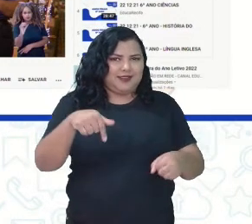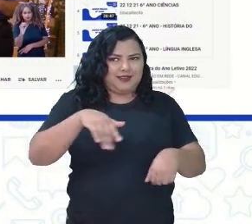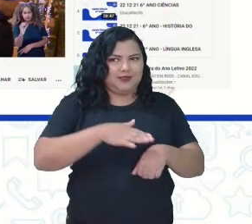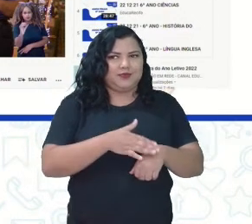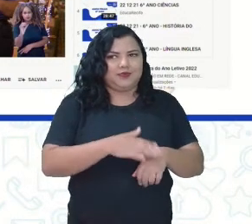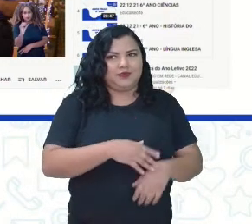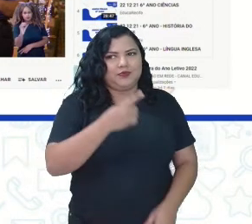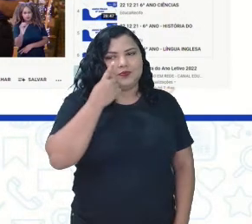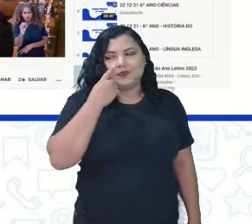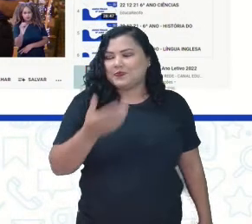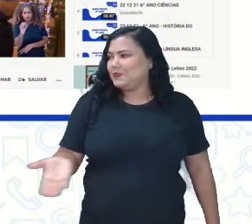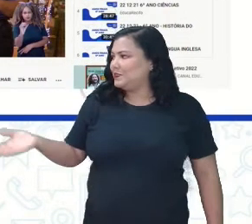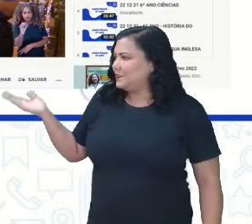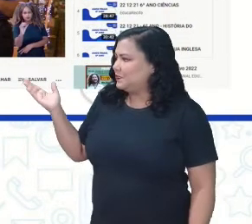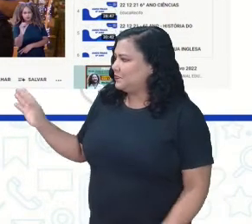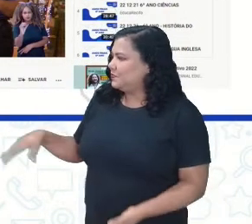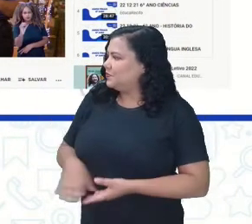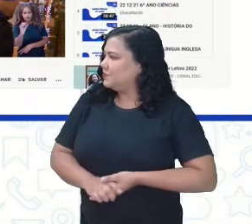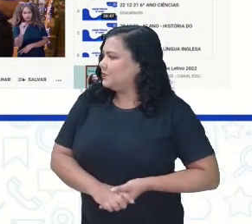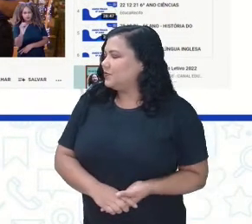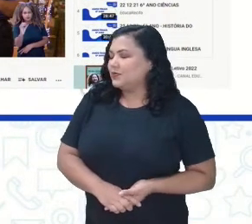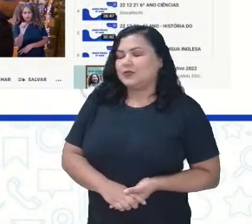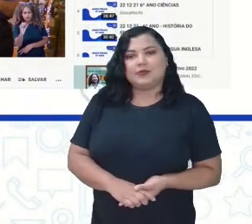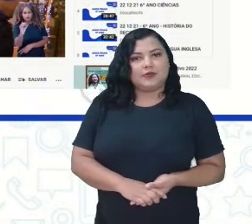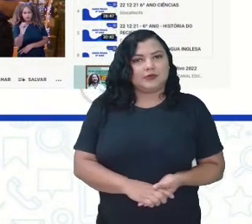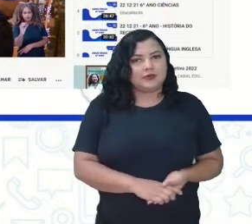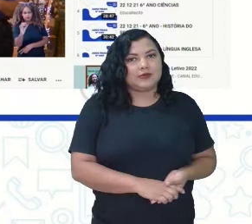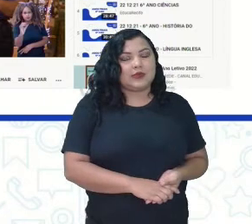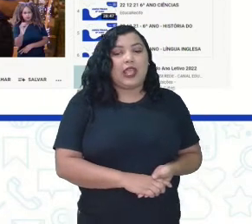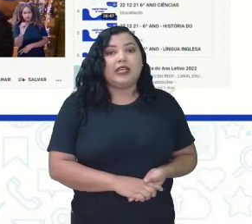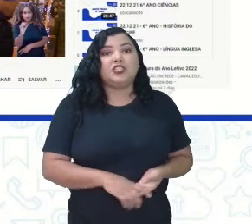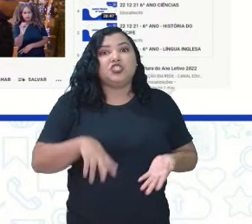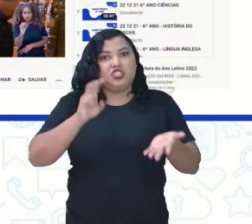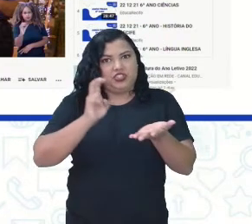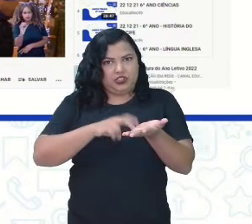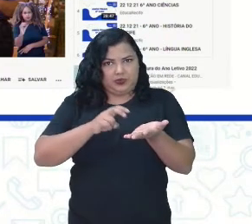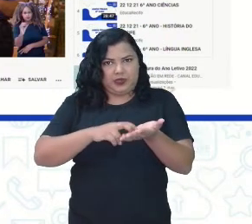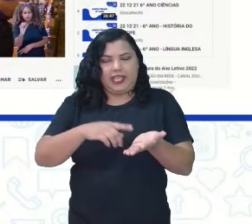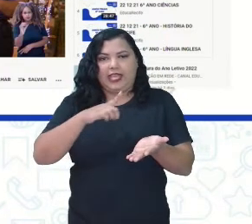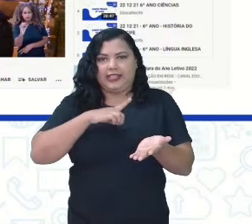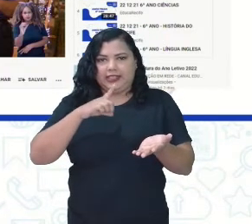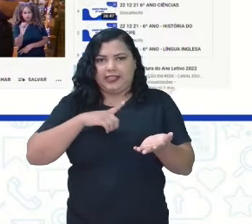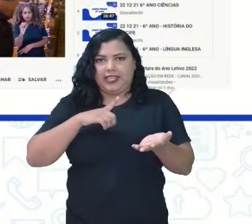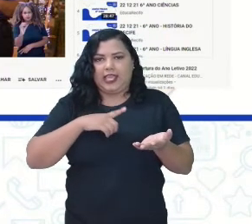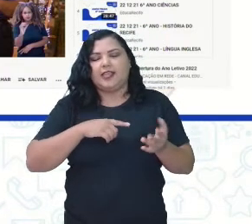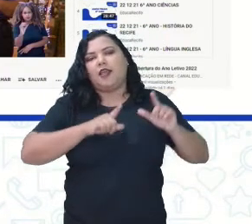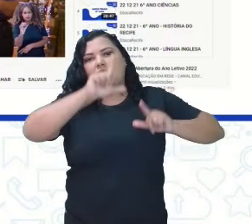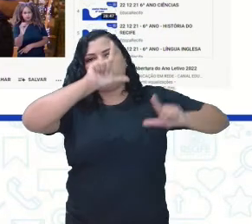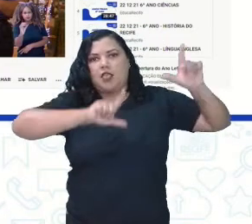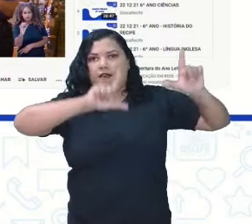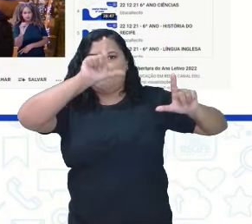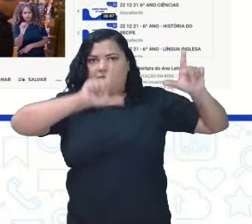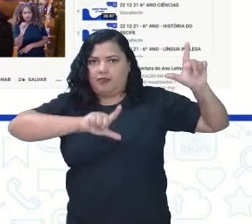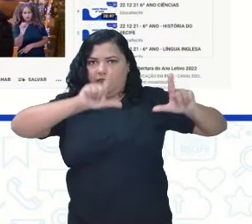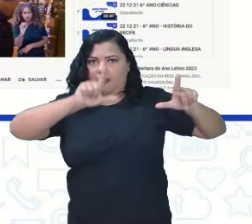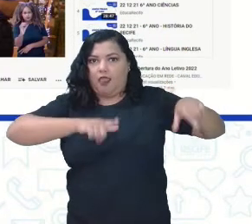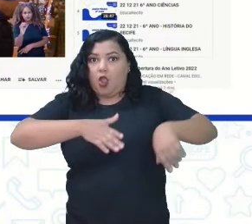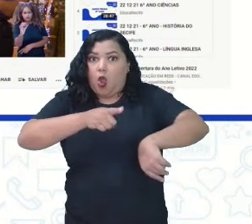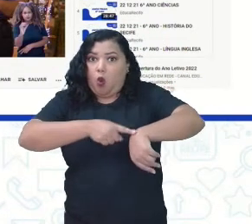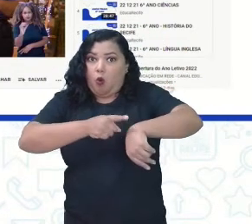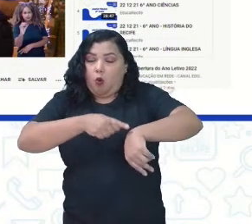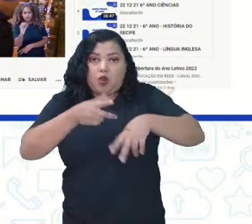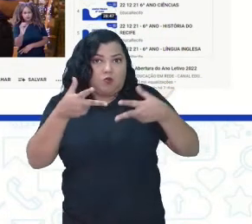parte, após as transmissões ao vivo pela manhã, a gente faz as transmissões ao vivo pela manhã, à